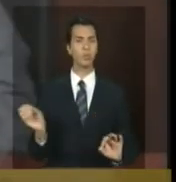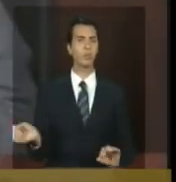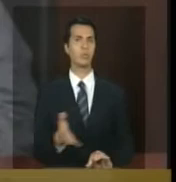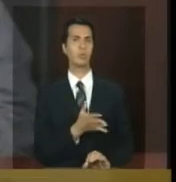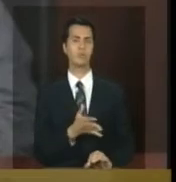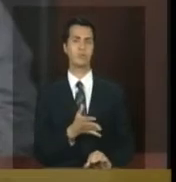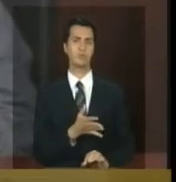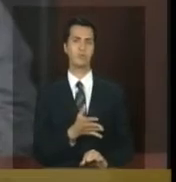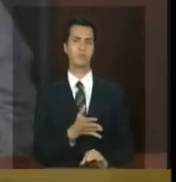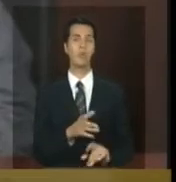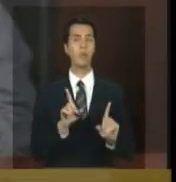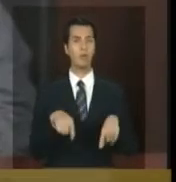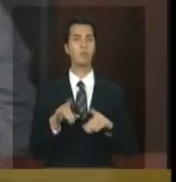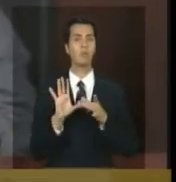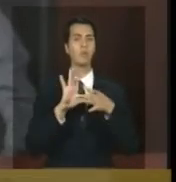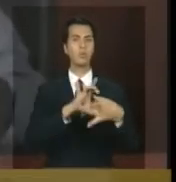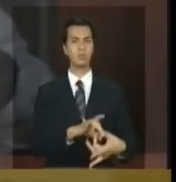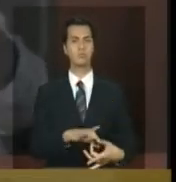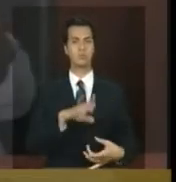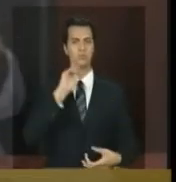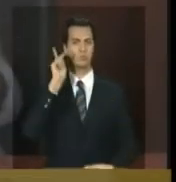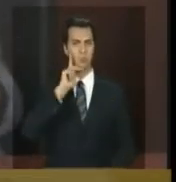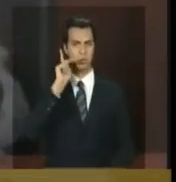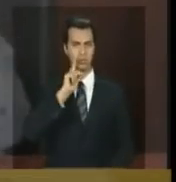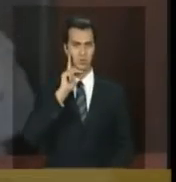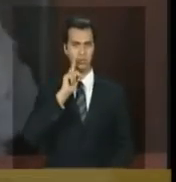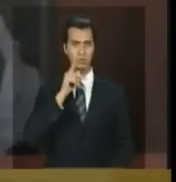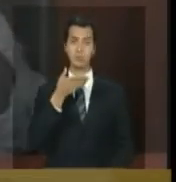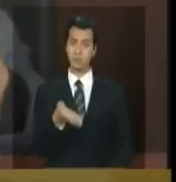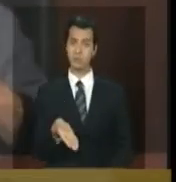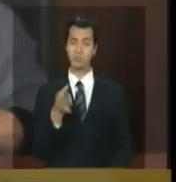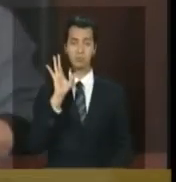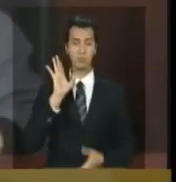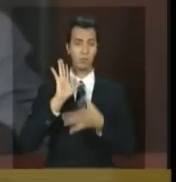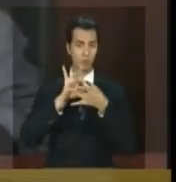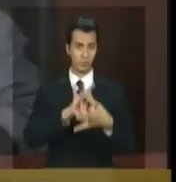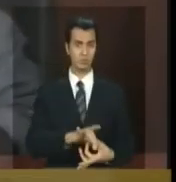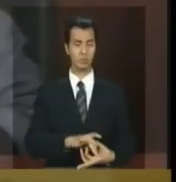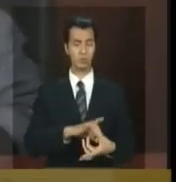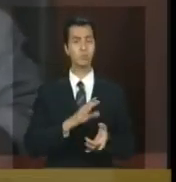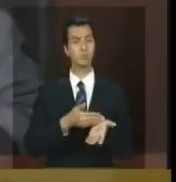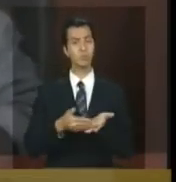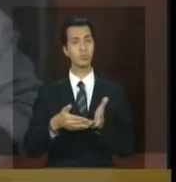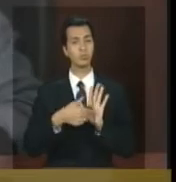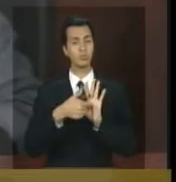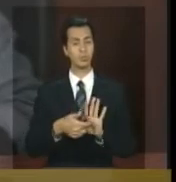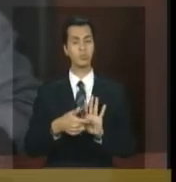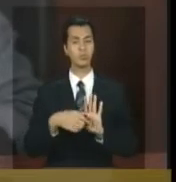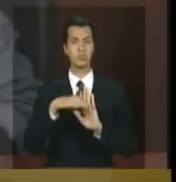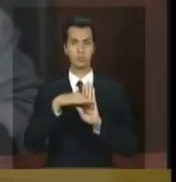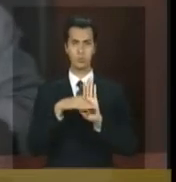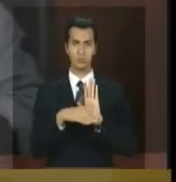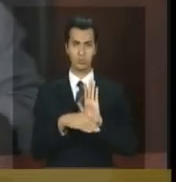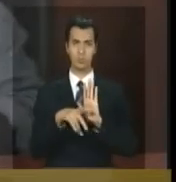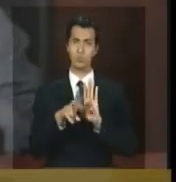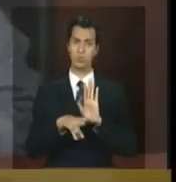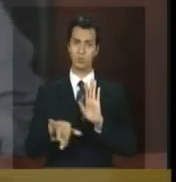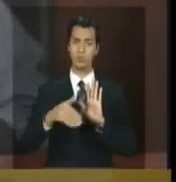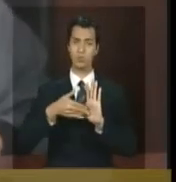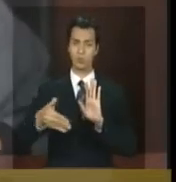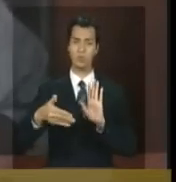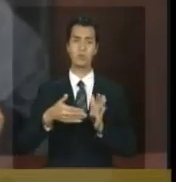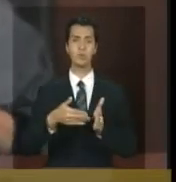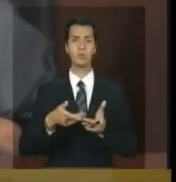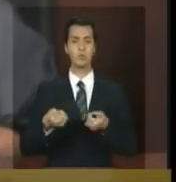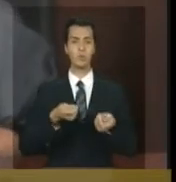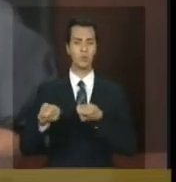é o contexto político do debate, esse é um contexto que está refletido no documento que começa a negociação essa semana, que recebeu